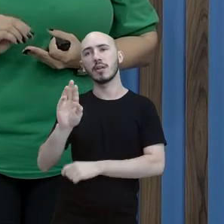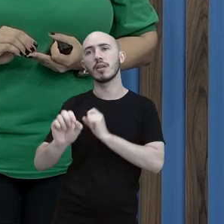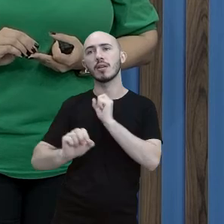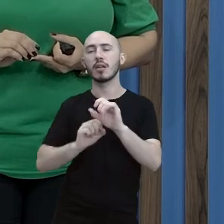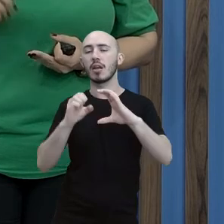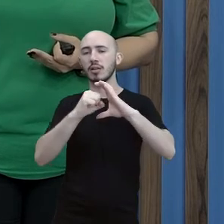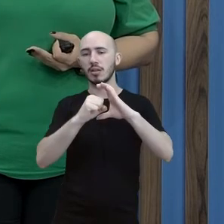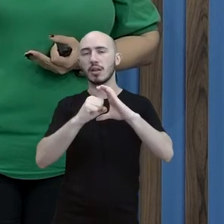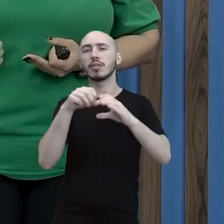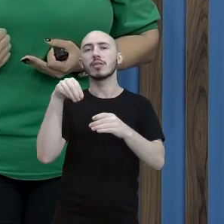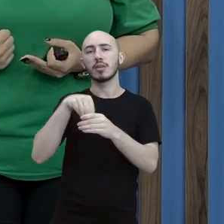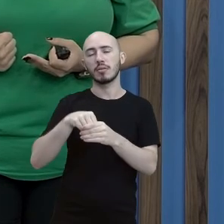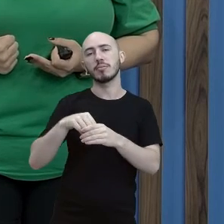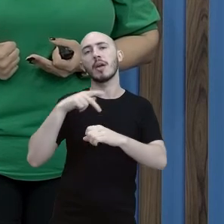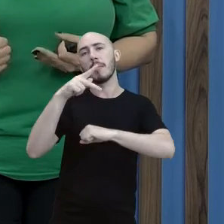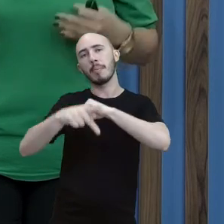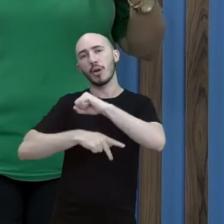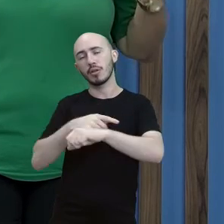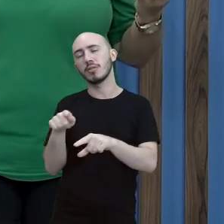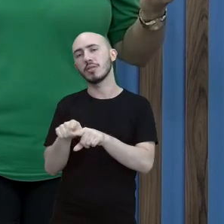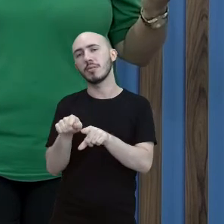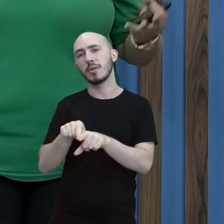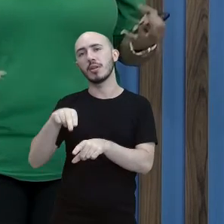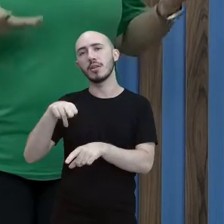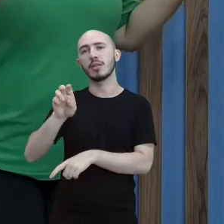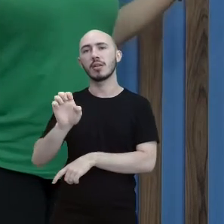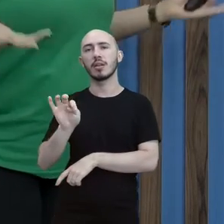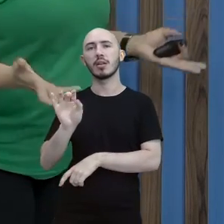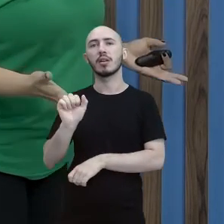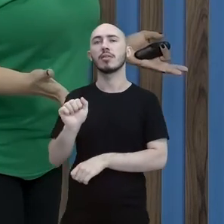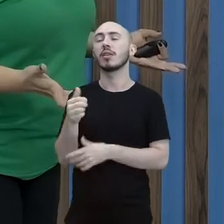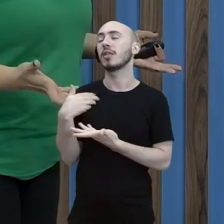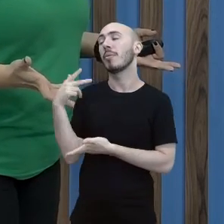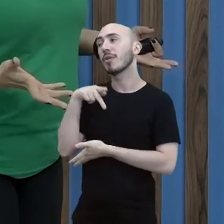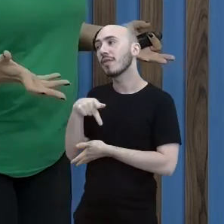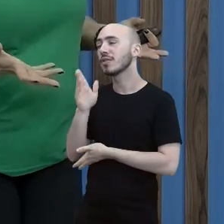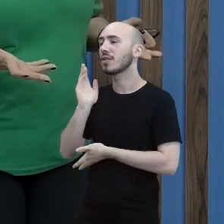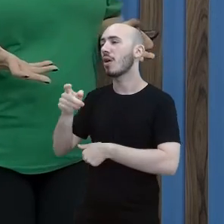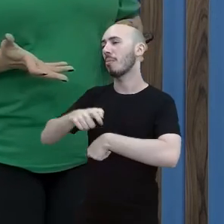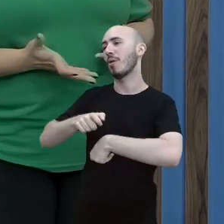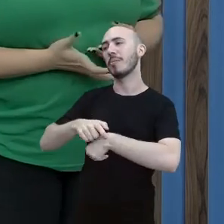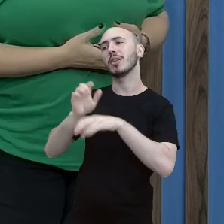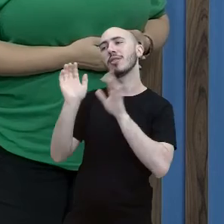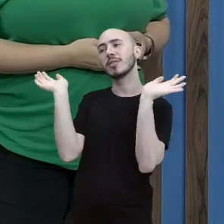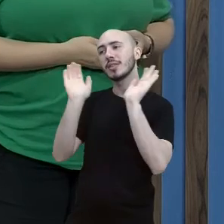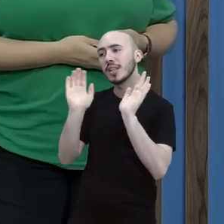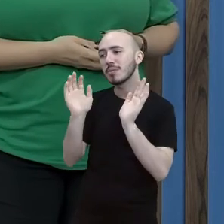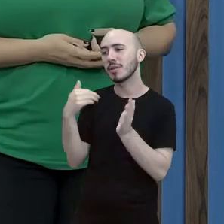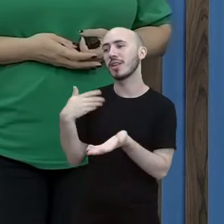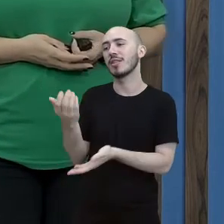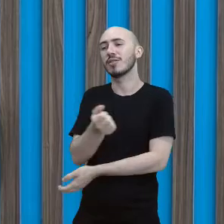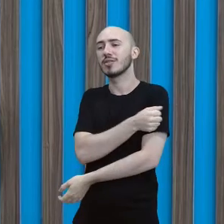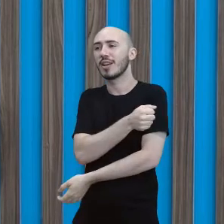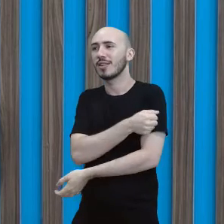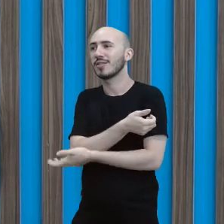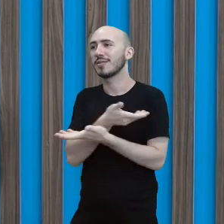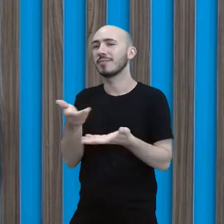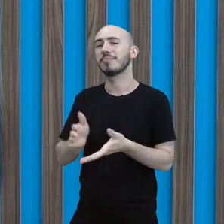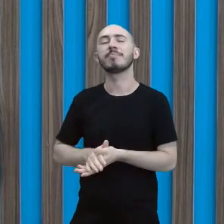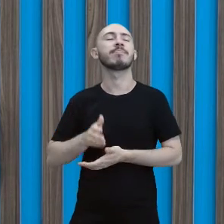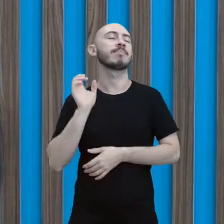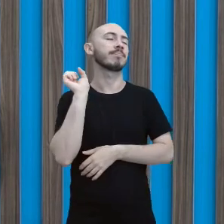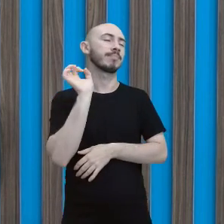prótons e nêutrons. Tá certo, pessoal? Professora Vanessa, vamos nos despedir, né, dos nossos estudantes. Foi